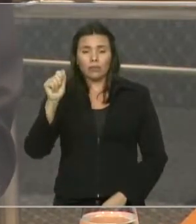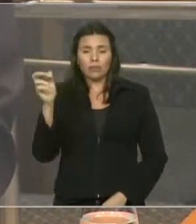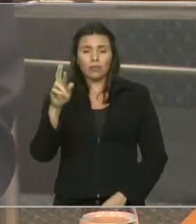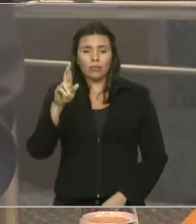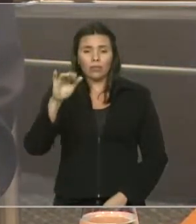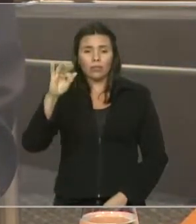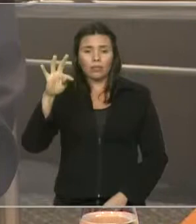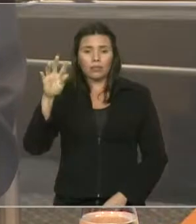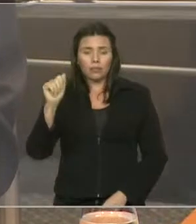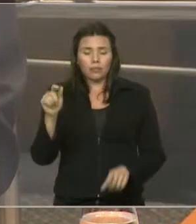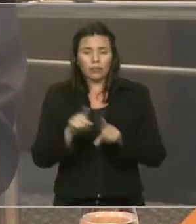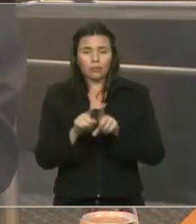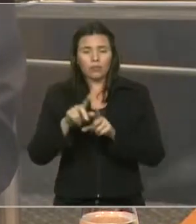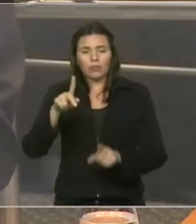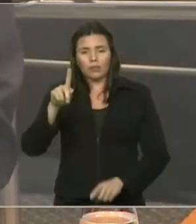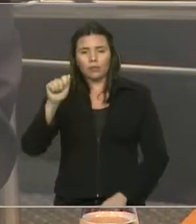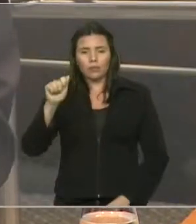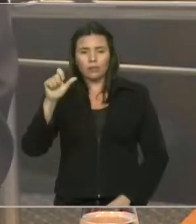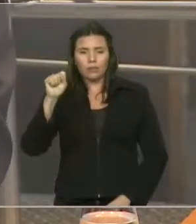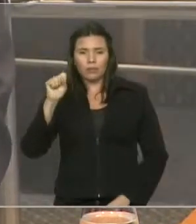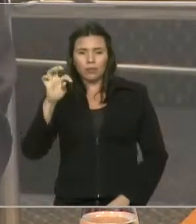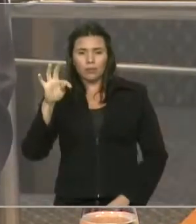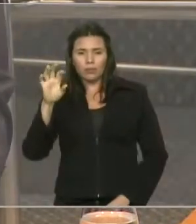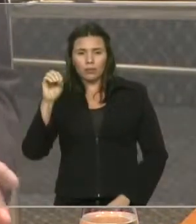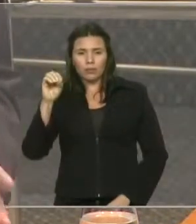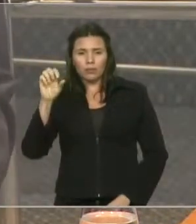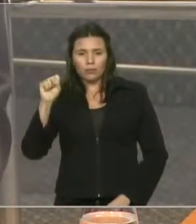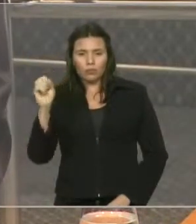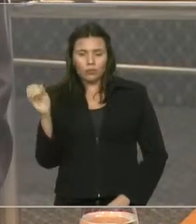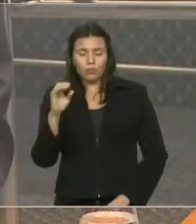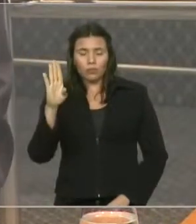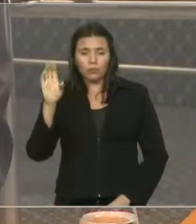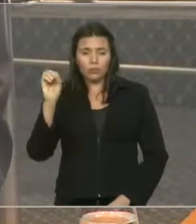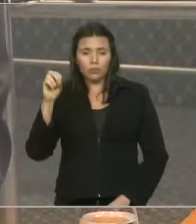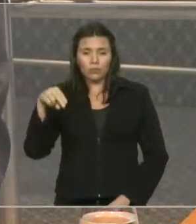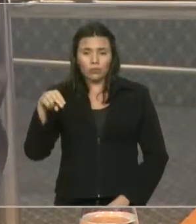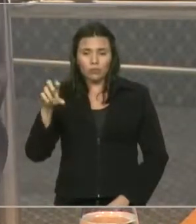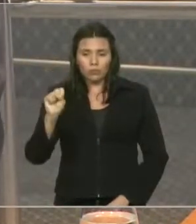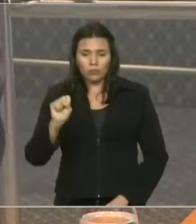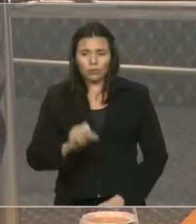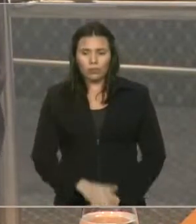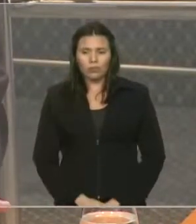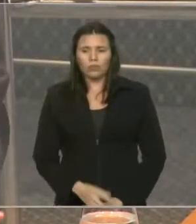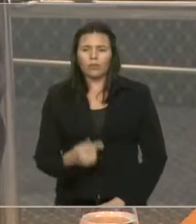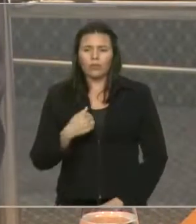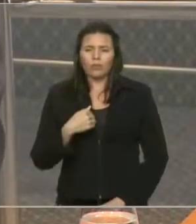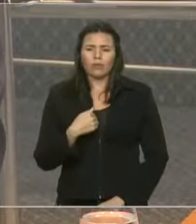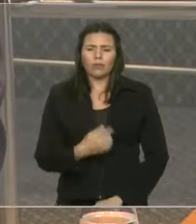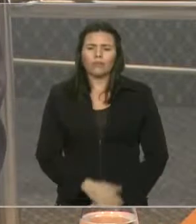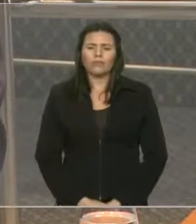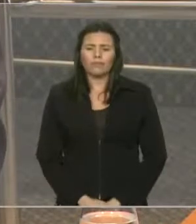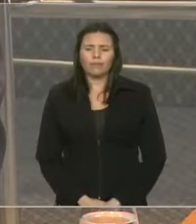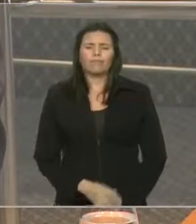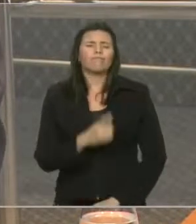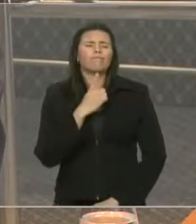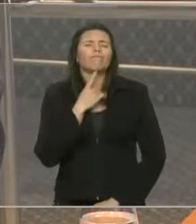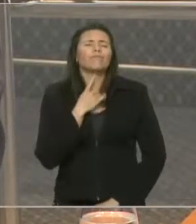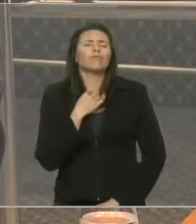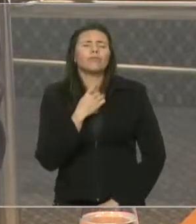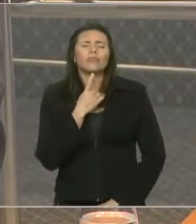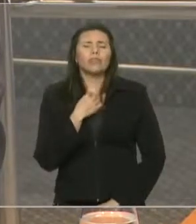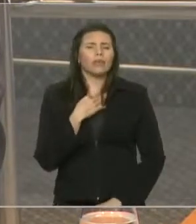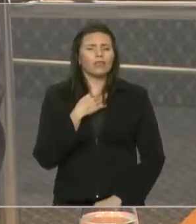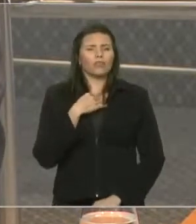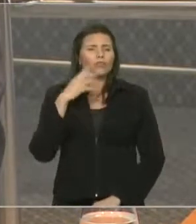Digo a vocês, gente, que é uma vontade forte que eu tenho de ver vocês aqui crescerem, gente, de